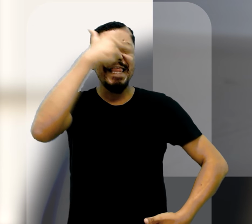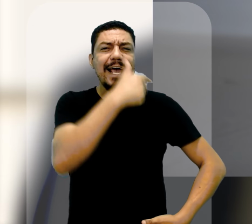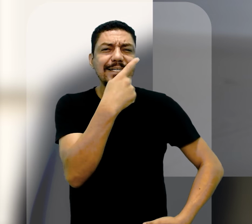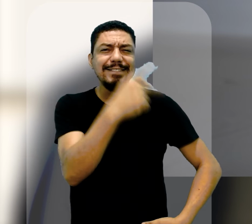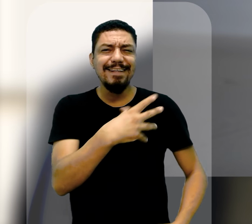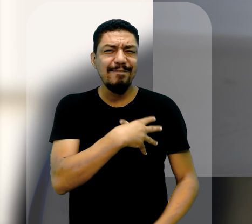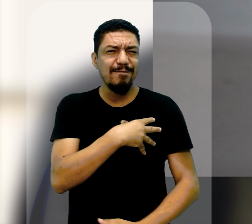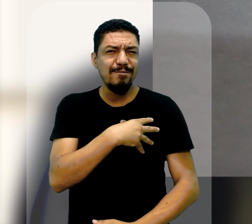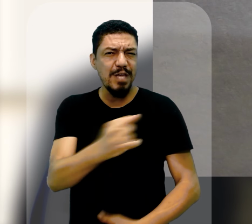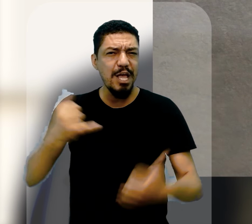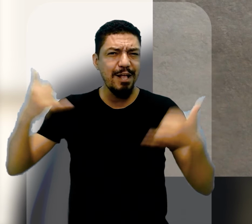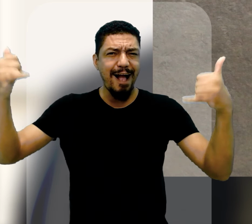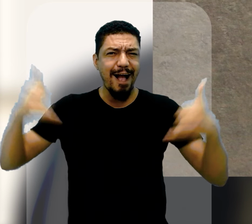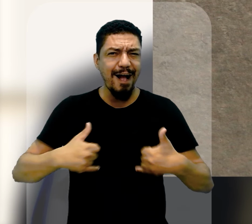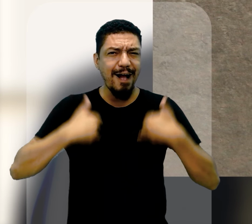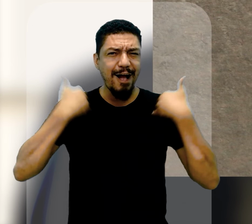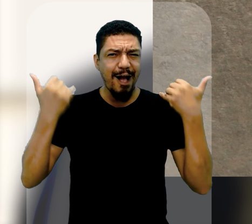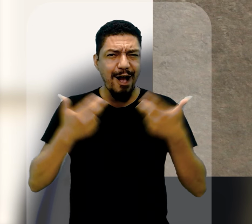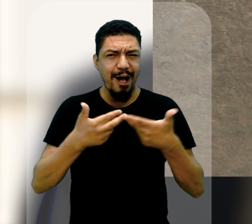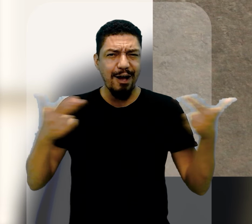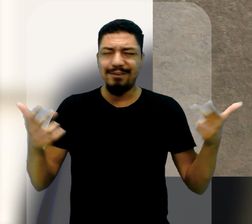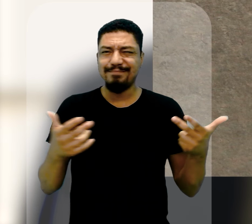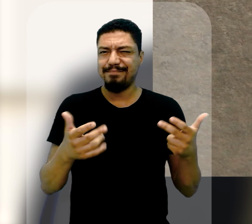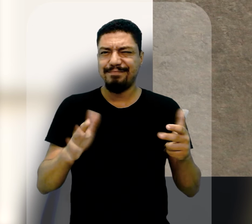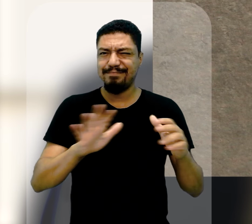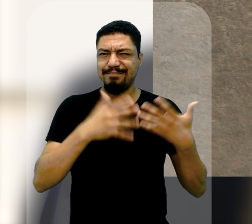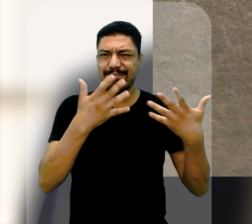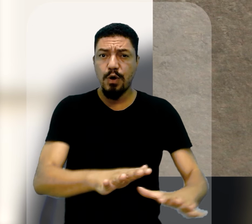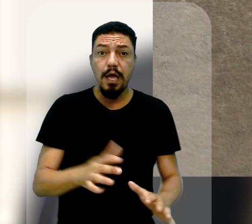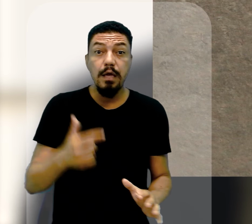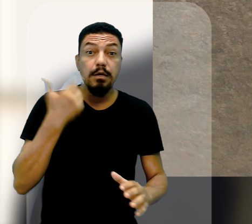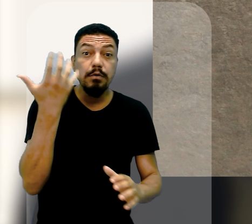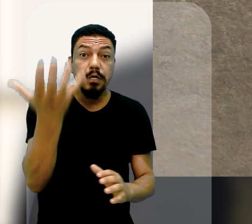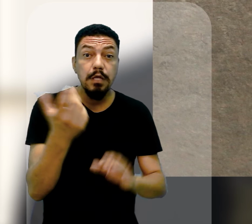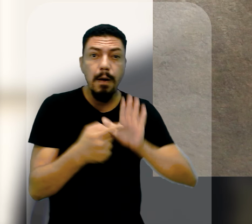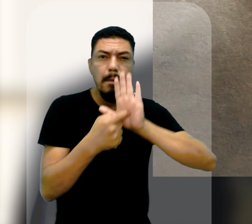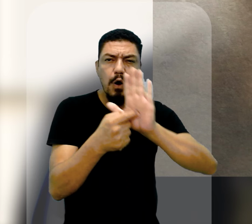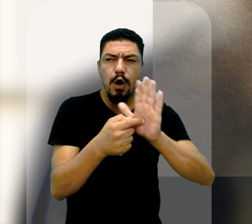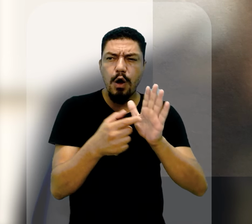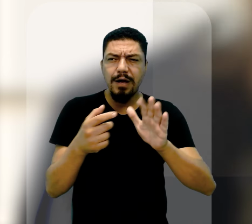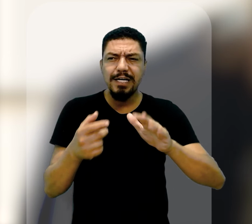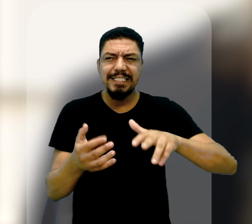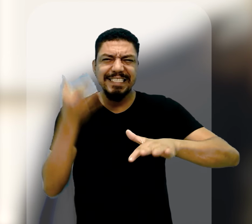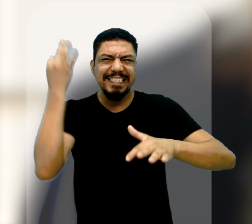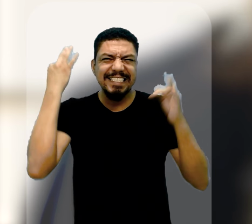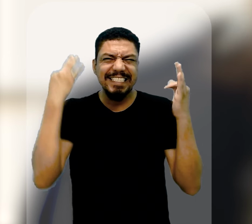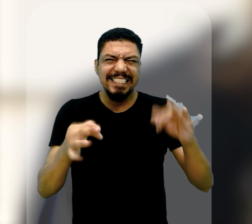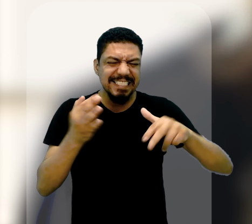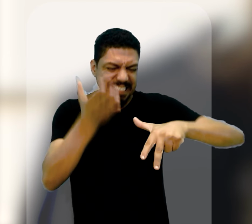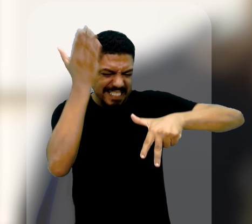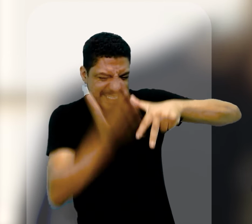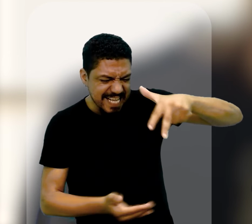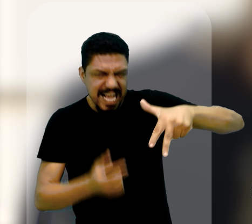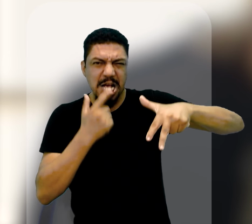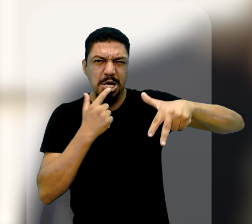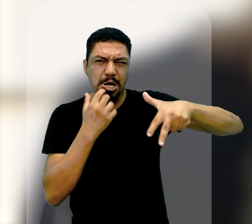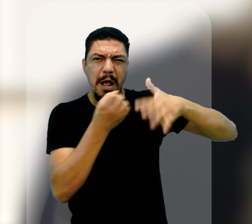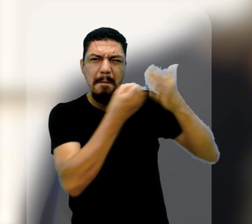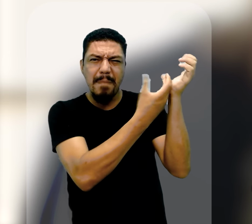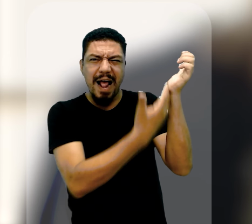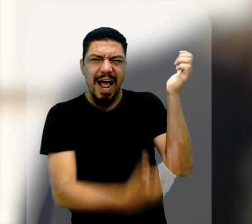num aniversário, não era esse lugar que eu queria. Eu queria mostrar o machucado sangrando, porque teve que dar 3 pontos. Eu